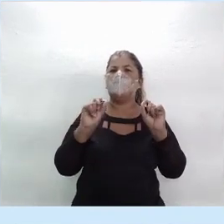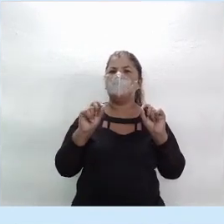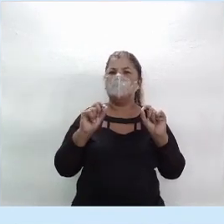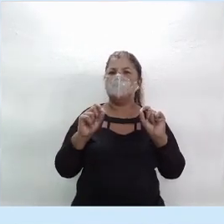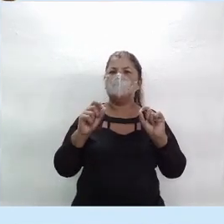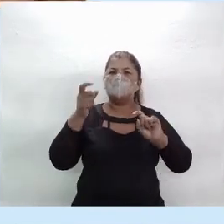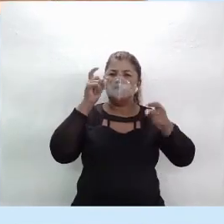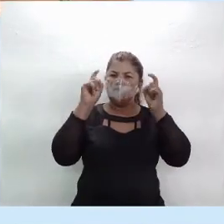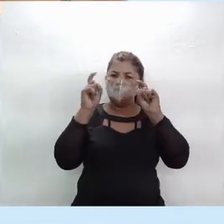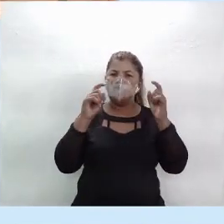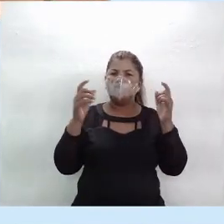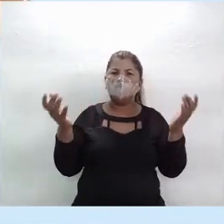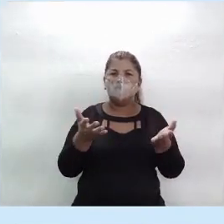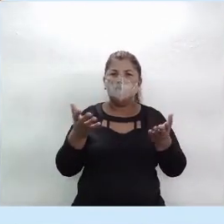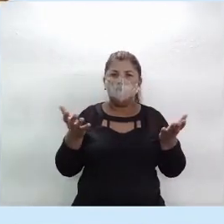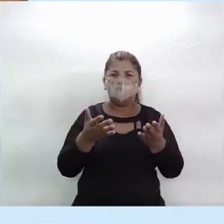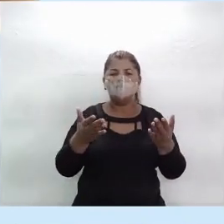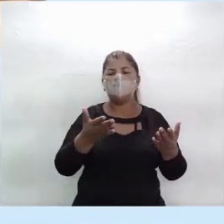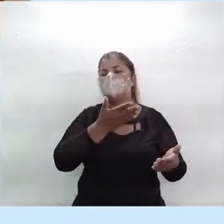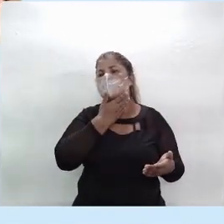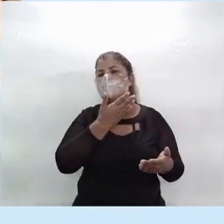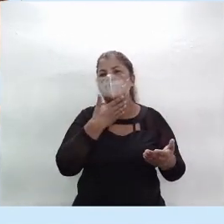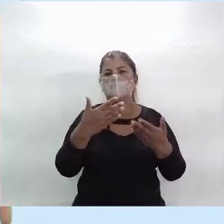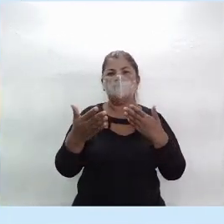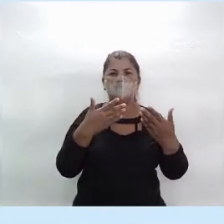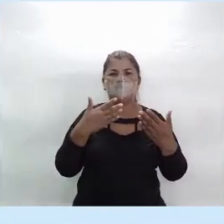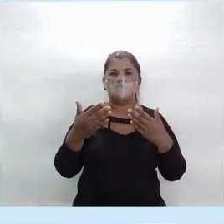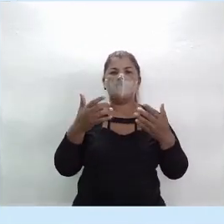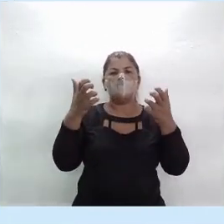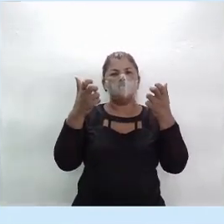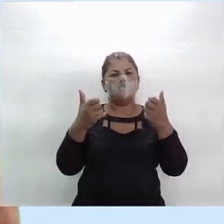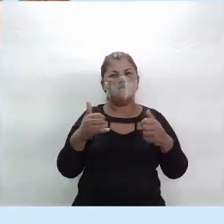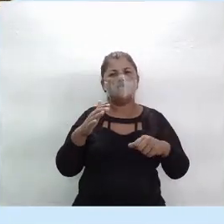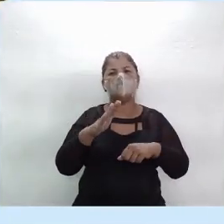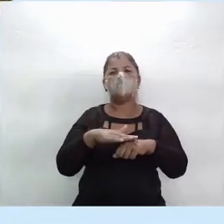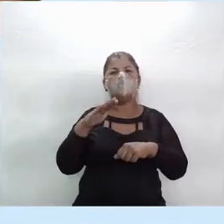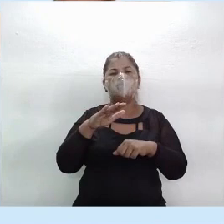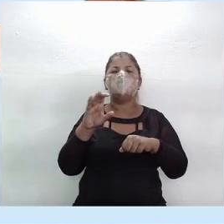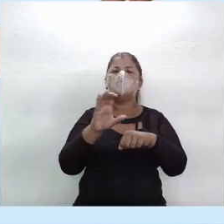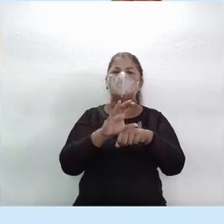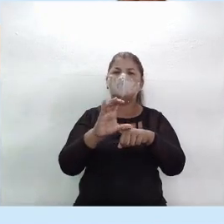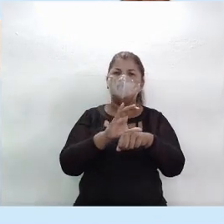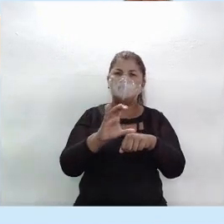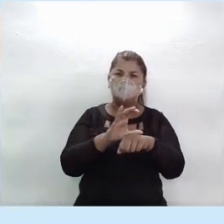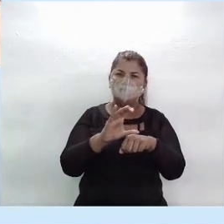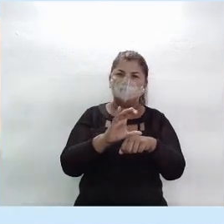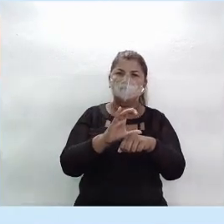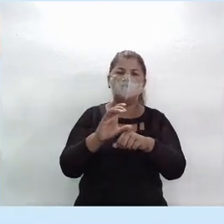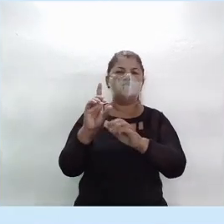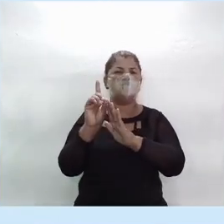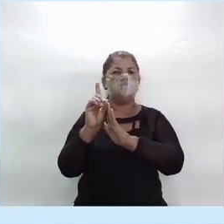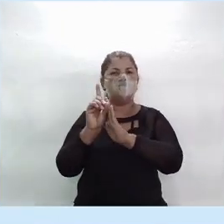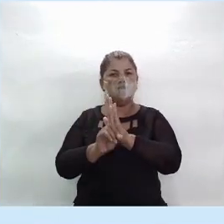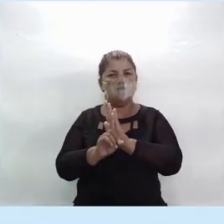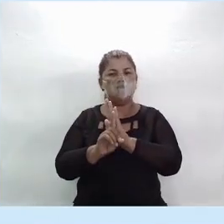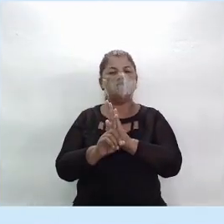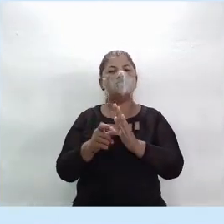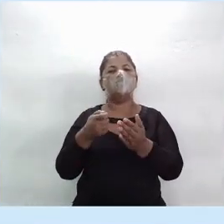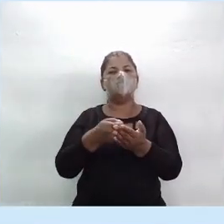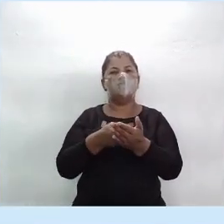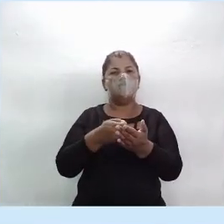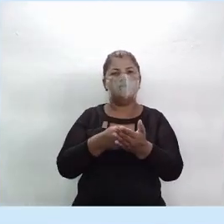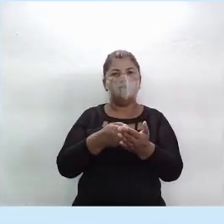no nosso discurso de hoje, nesse bate-papo, falamos sobre a Constituição, certo? Os direitos,